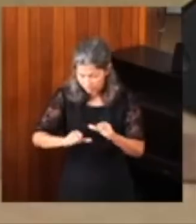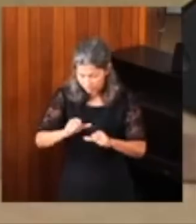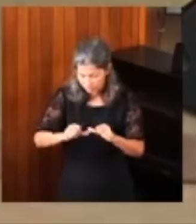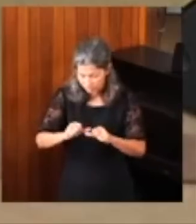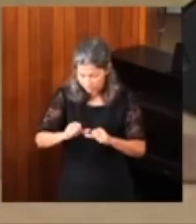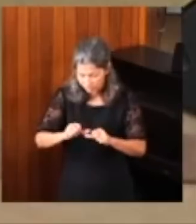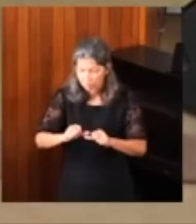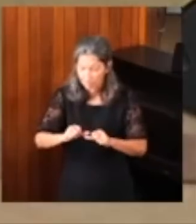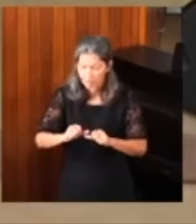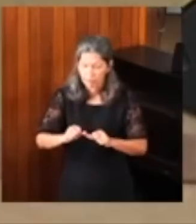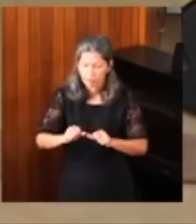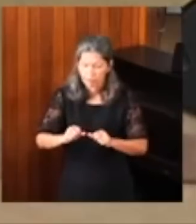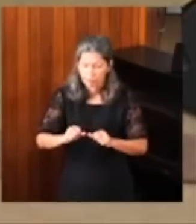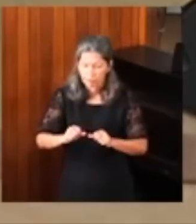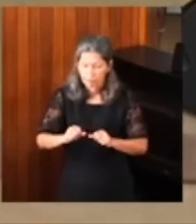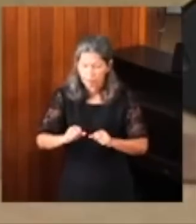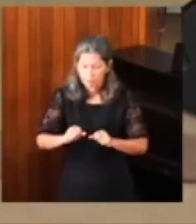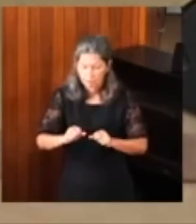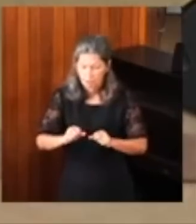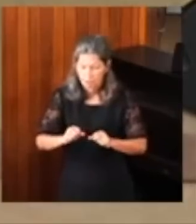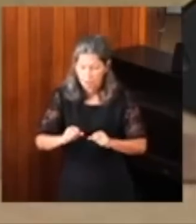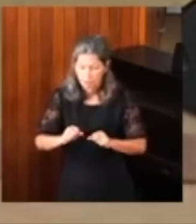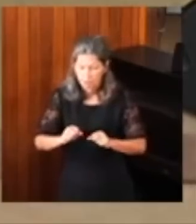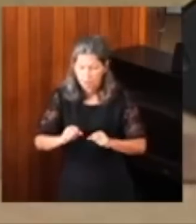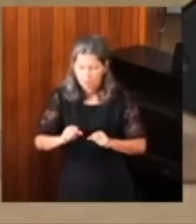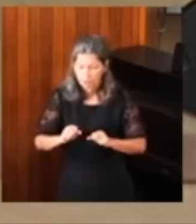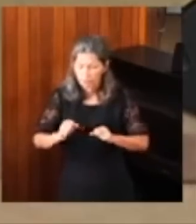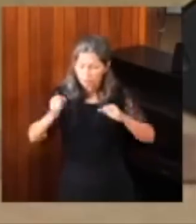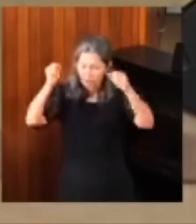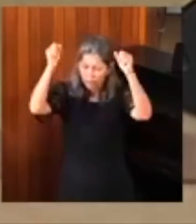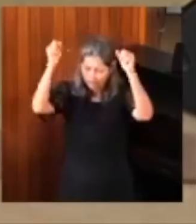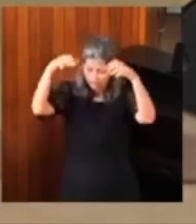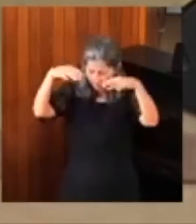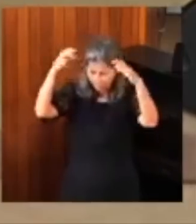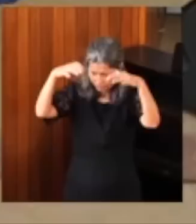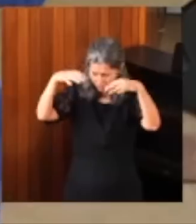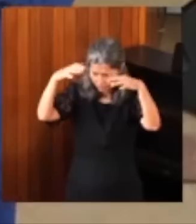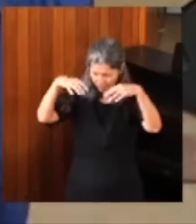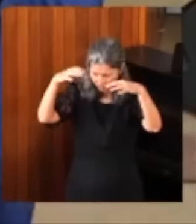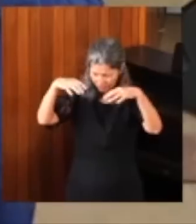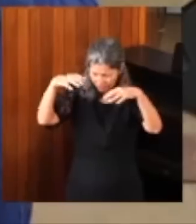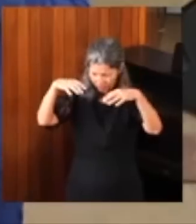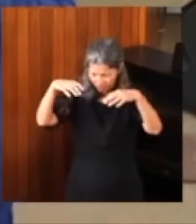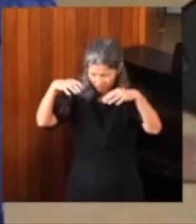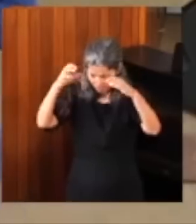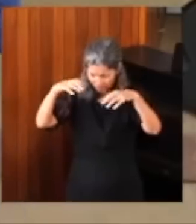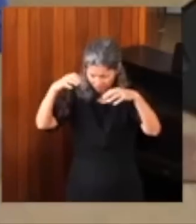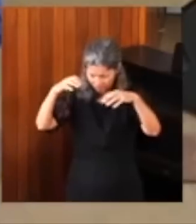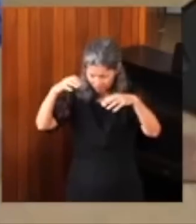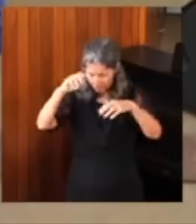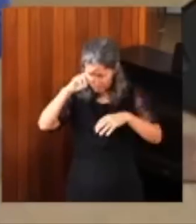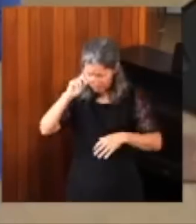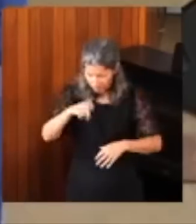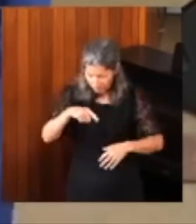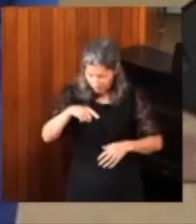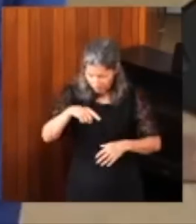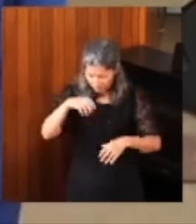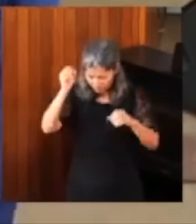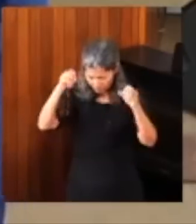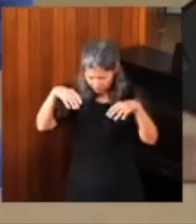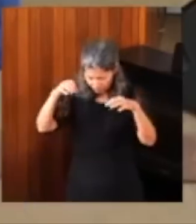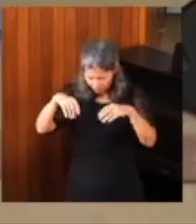né? Quando não havia ainda o Novo Testamento. A lei e os profetas. Moisés, a lei, os profetas, os demais, né? Então era a